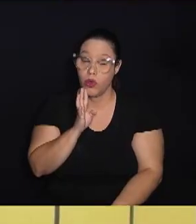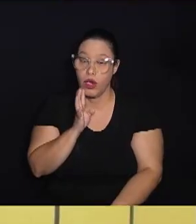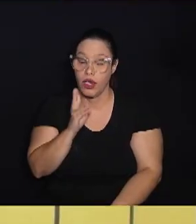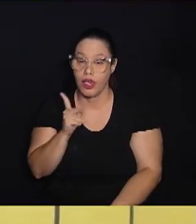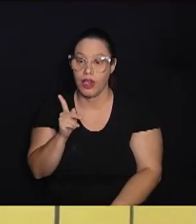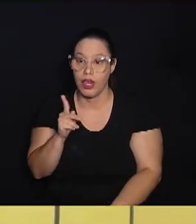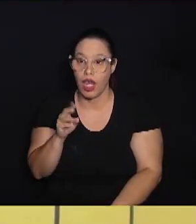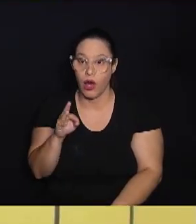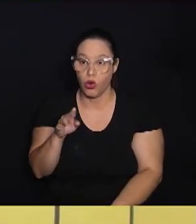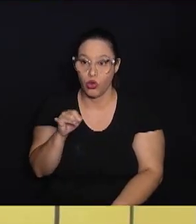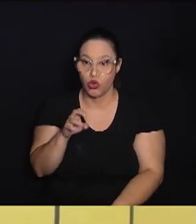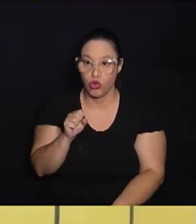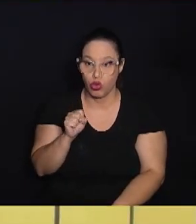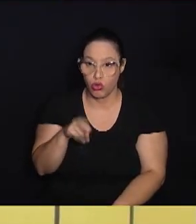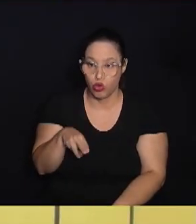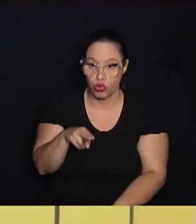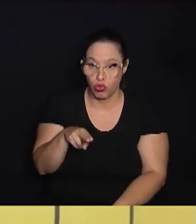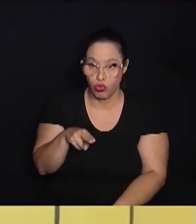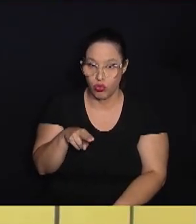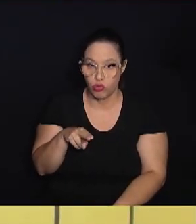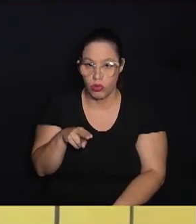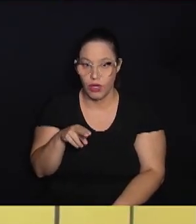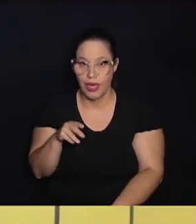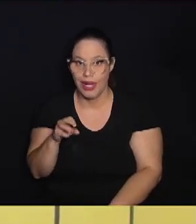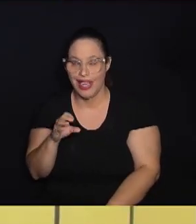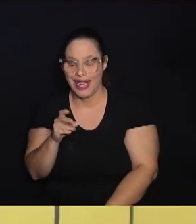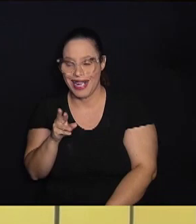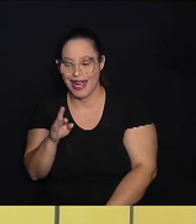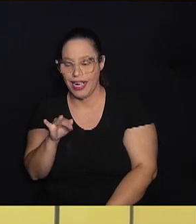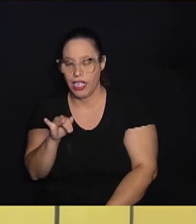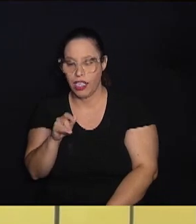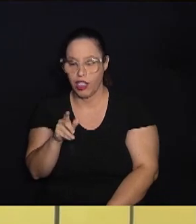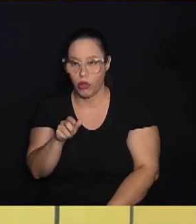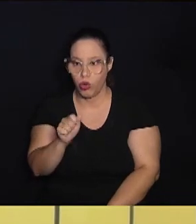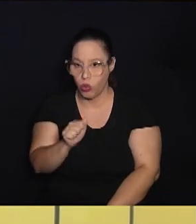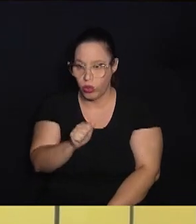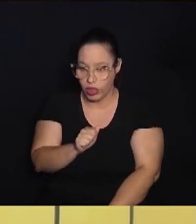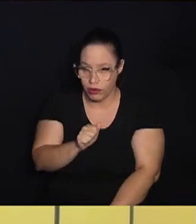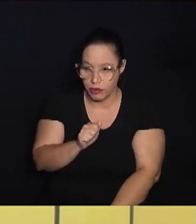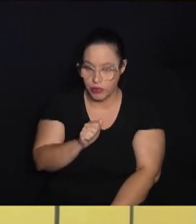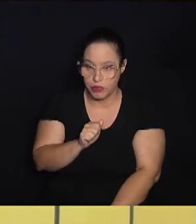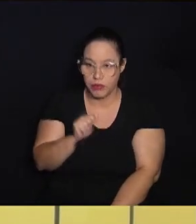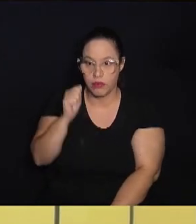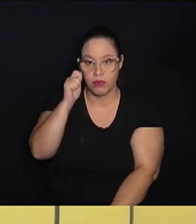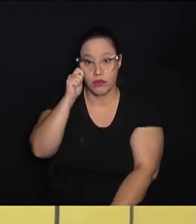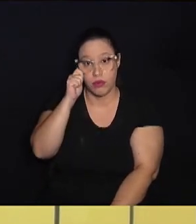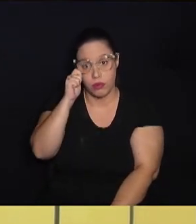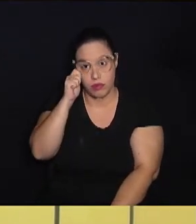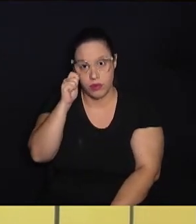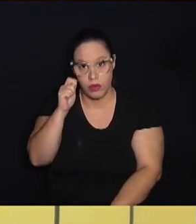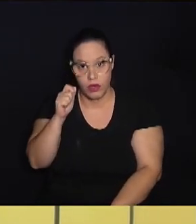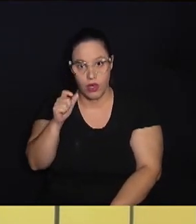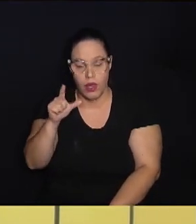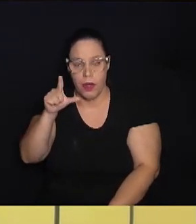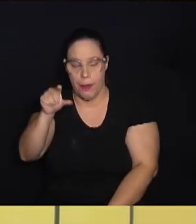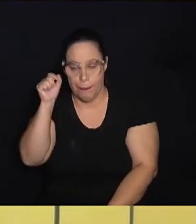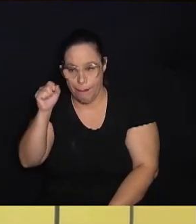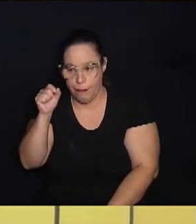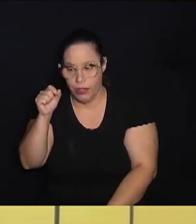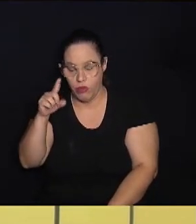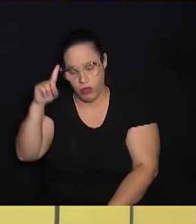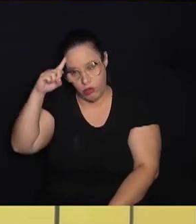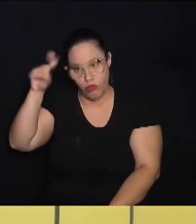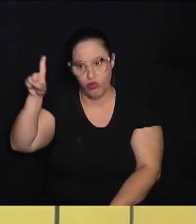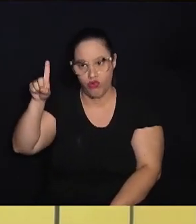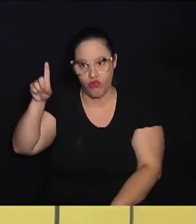o dalce ele mistura com um pouquinho de caricatura que é o desenho do rosto né brincando ali exagerado mas ele pega um fato do dia e transforma aquele